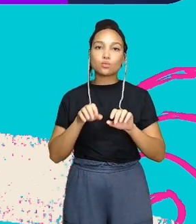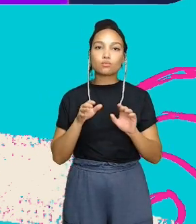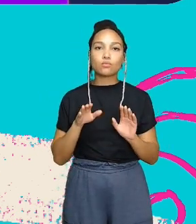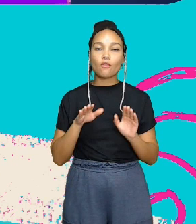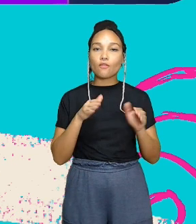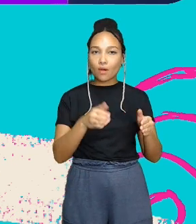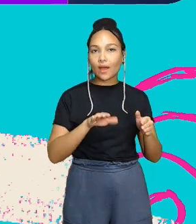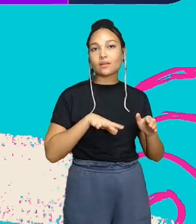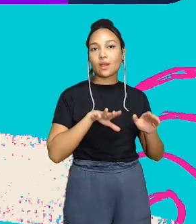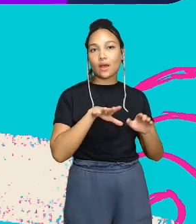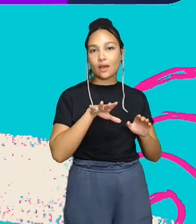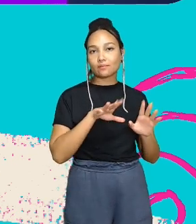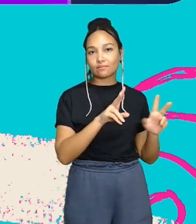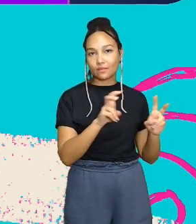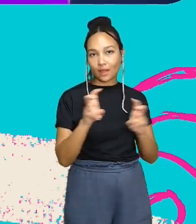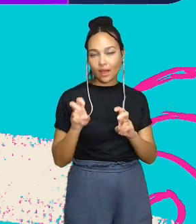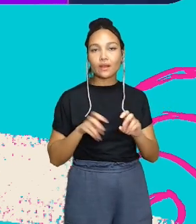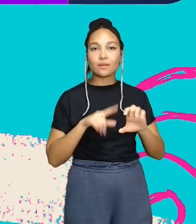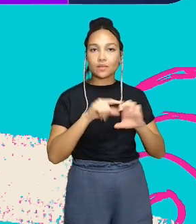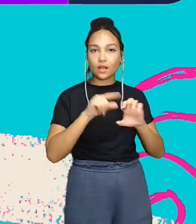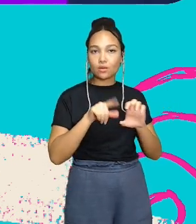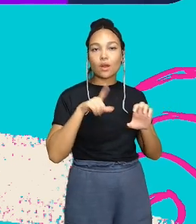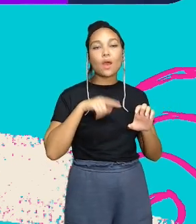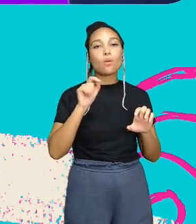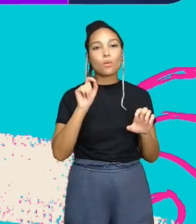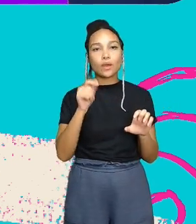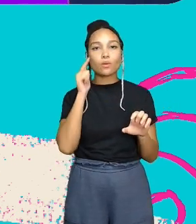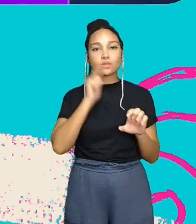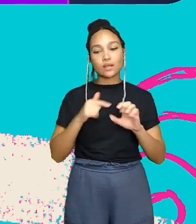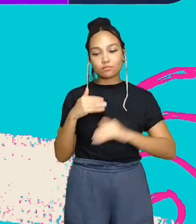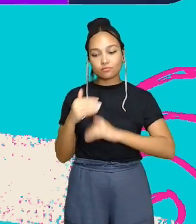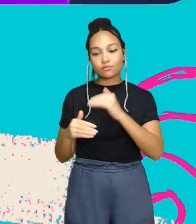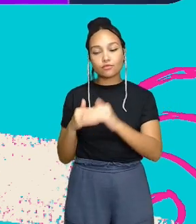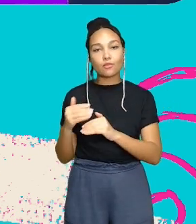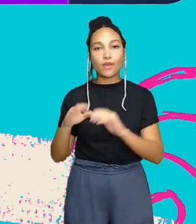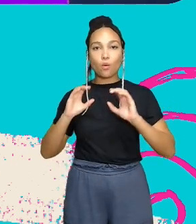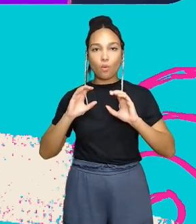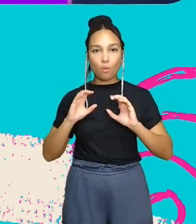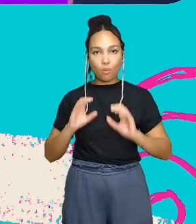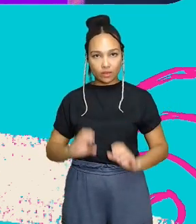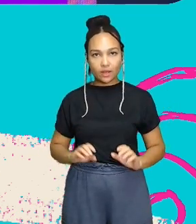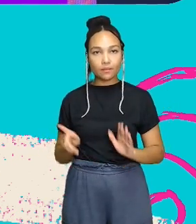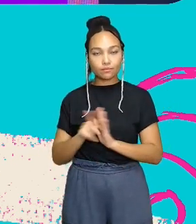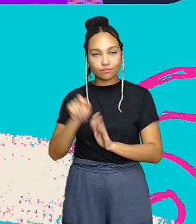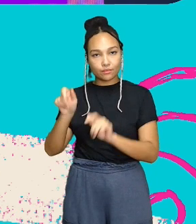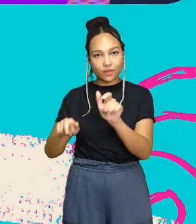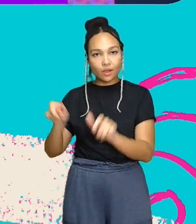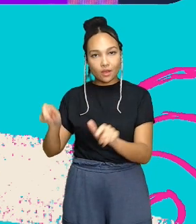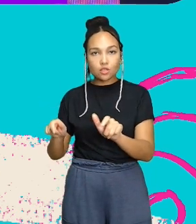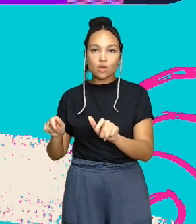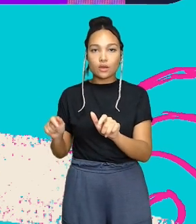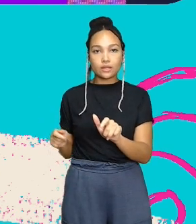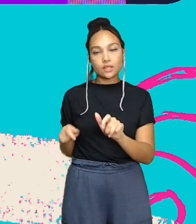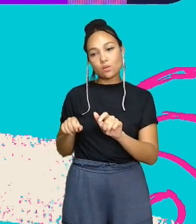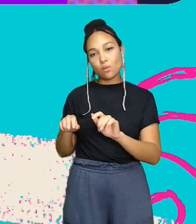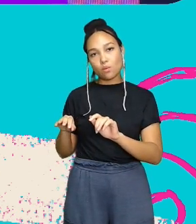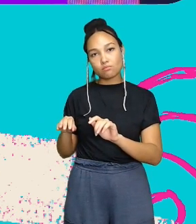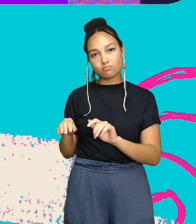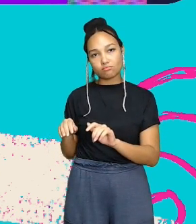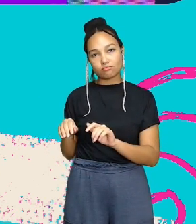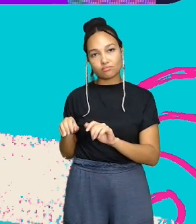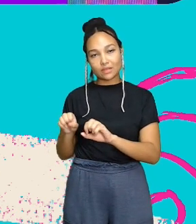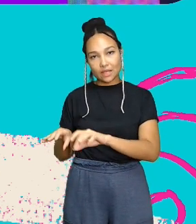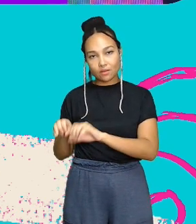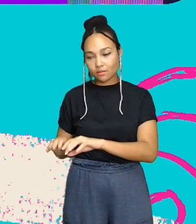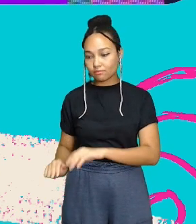básico apresenta-se como alternativa de desenvolver comportamentos empreendedores desde os anos iniciais da educação. E aí, pessoal,